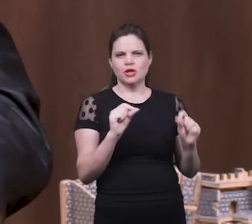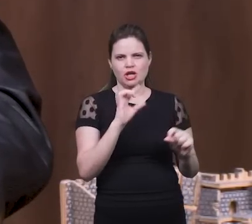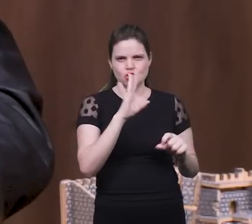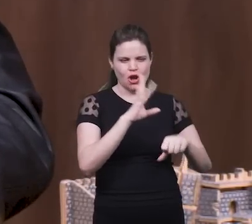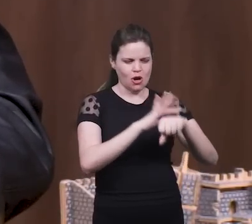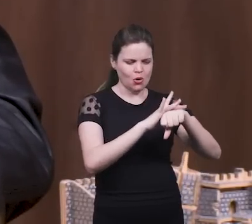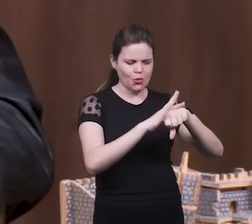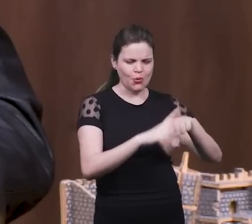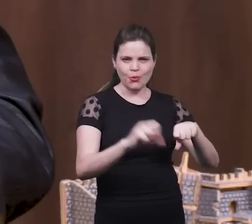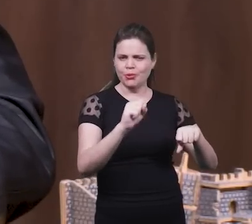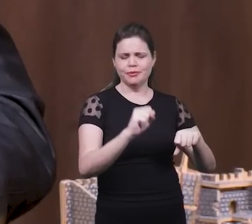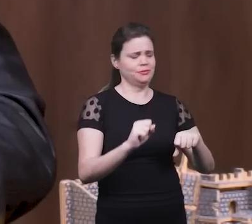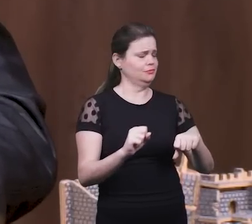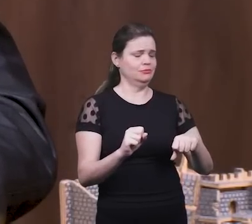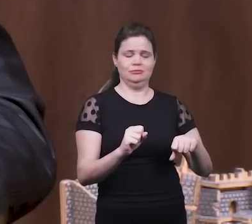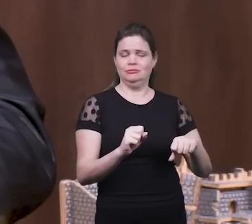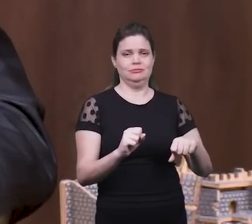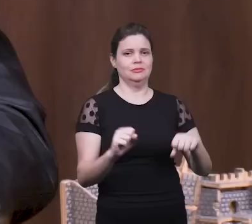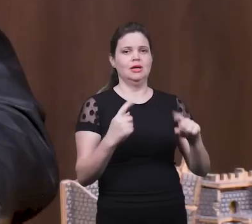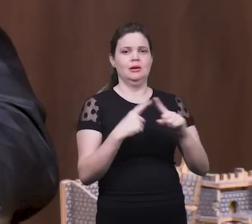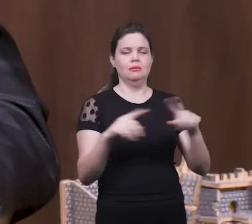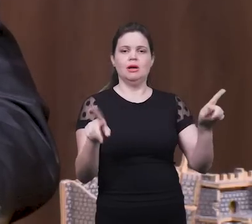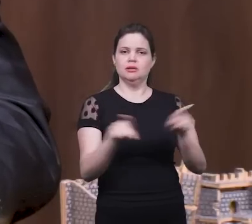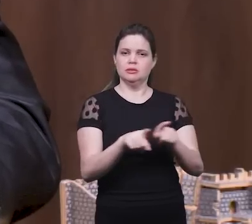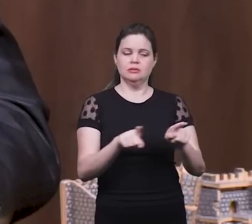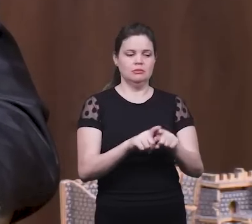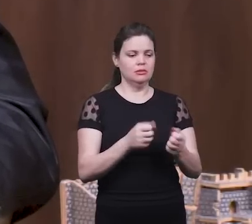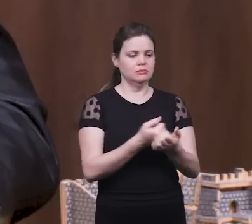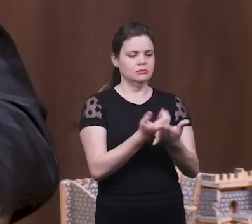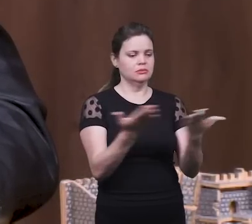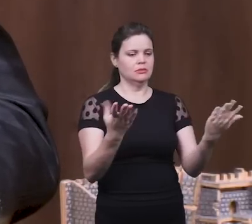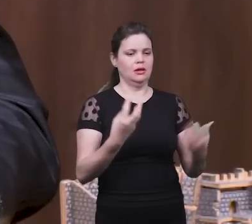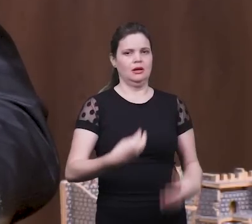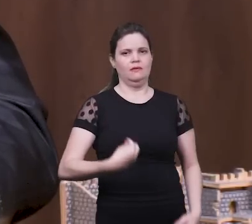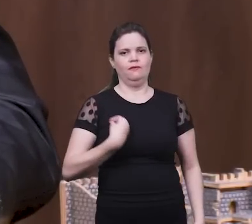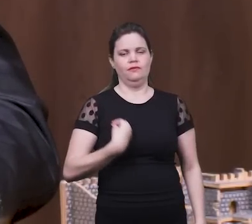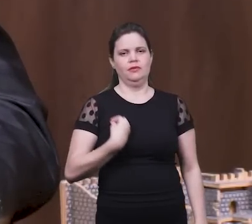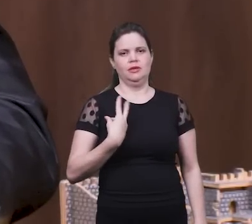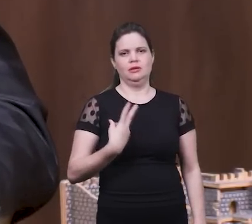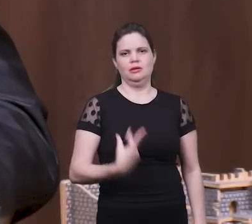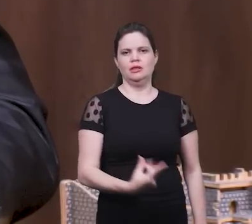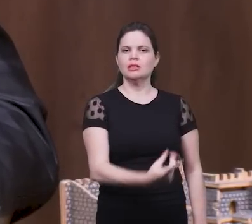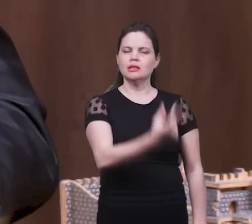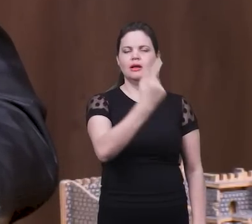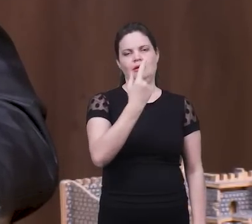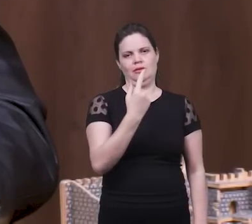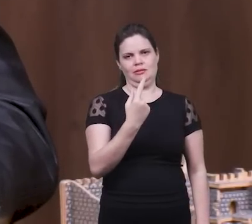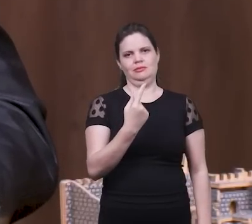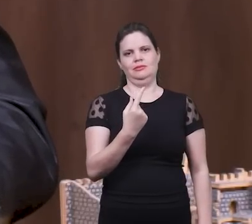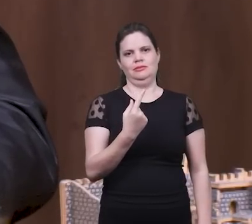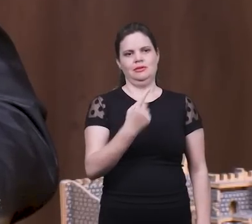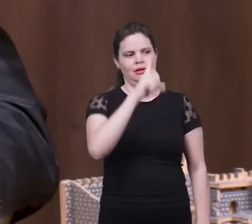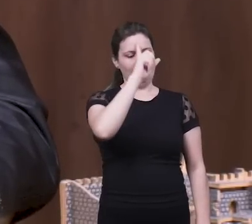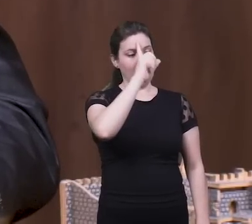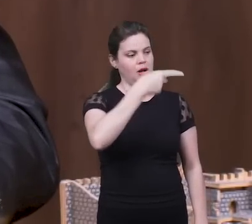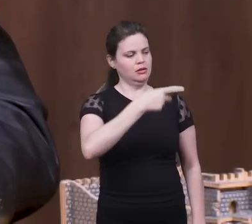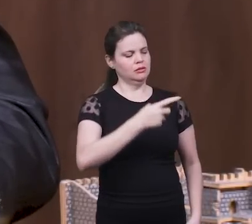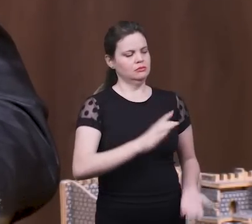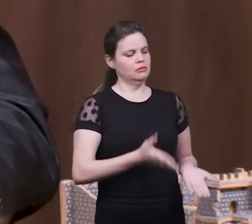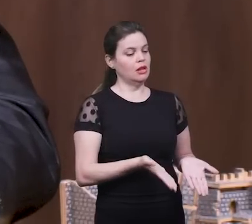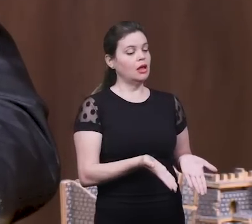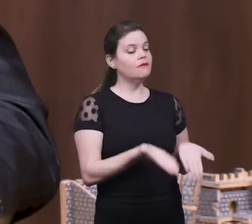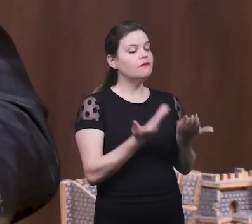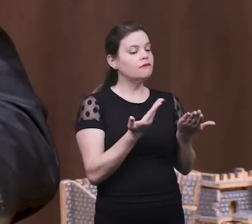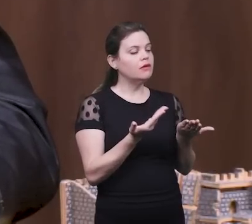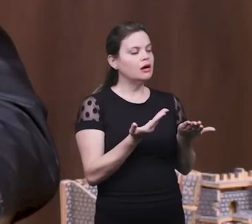enfermidade, mas curá-lo para a eternidade. Levanta-te e